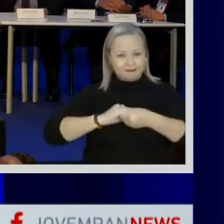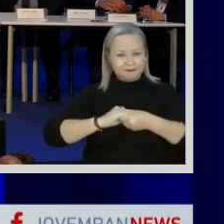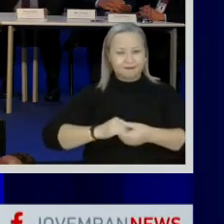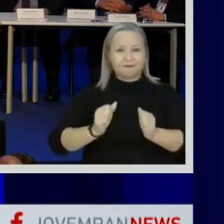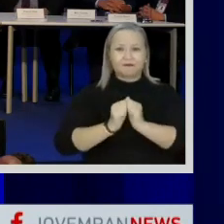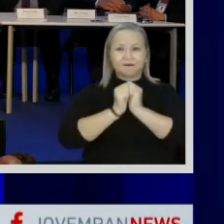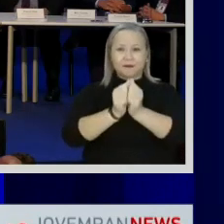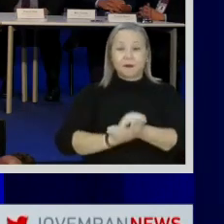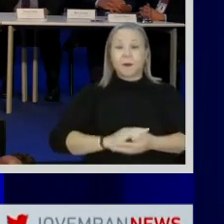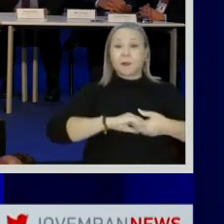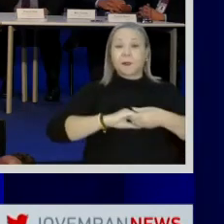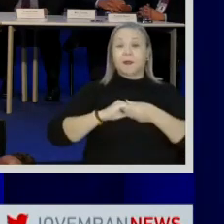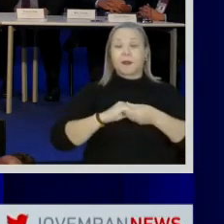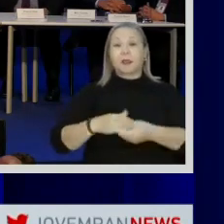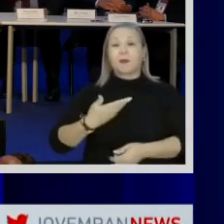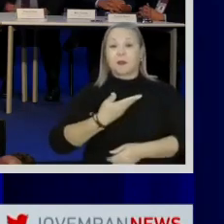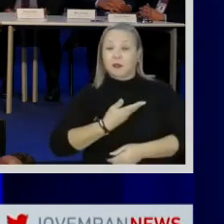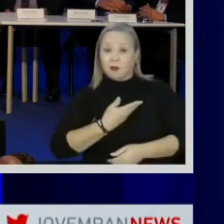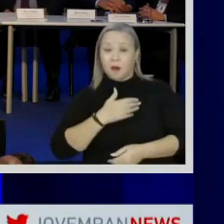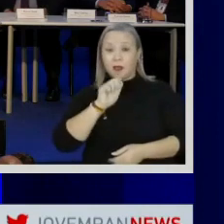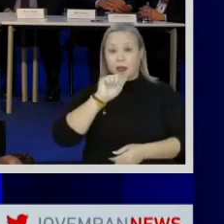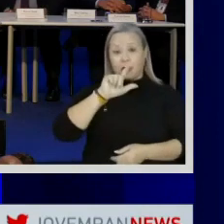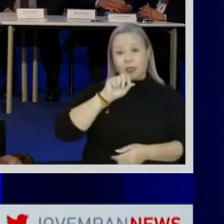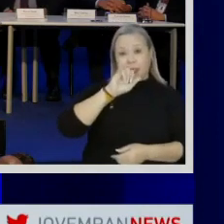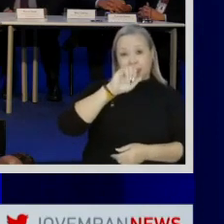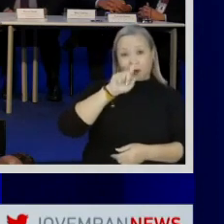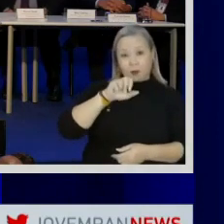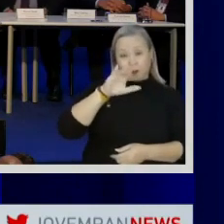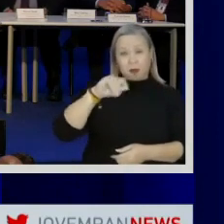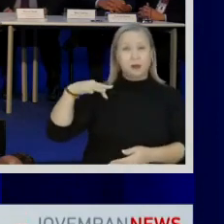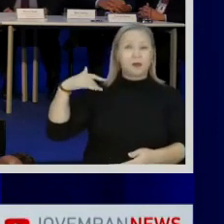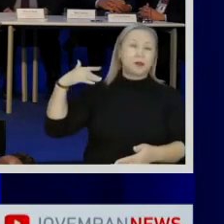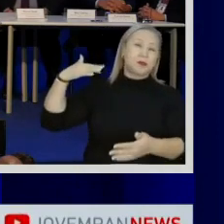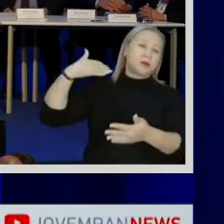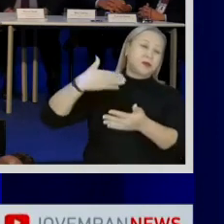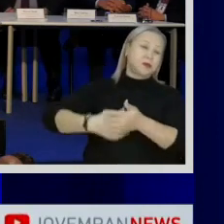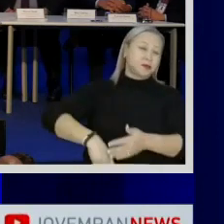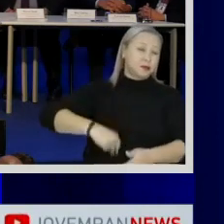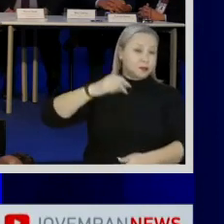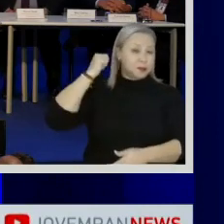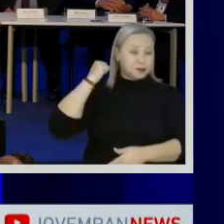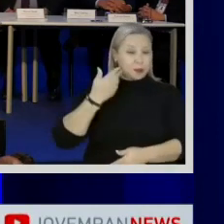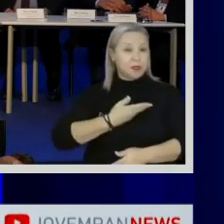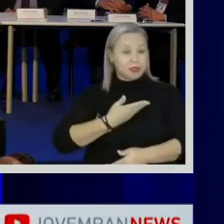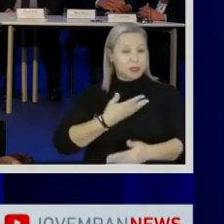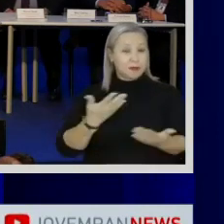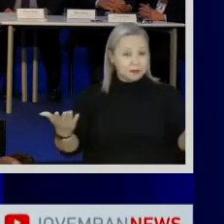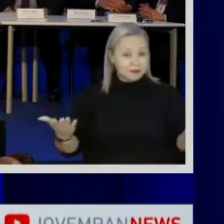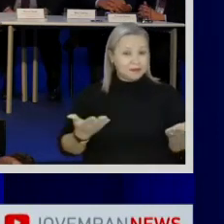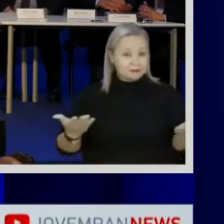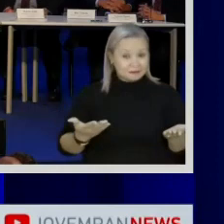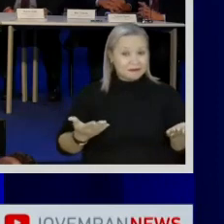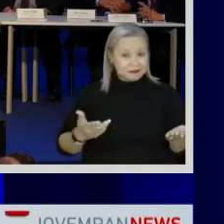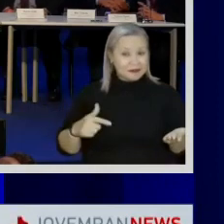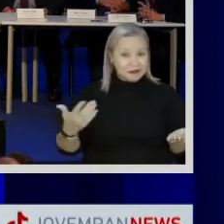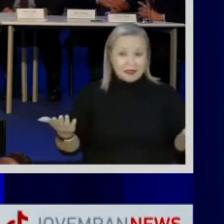democracia, explica de um modo bem, bem lúdico, quase que desenhando para quem está nos assistindo, o que é a democracia,